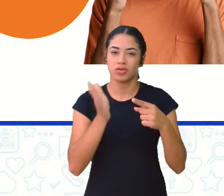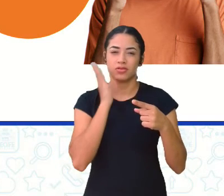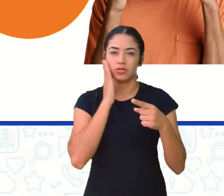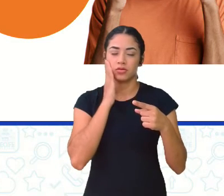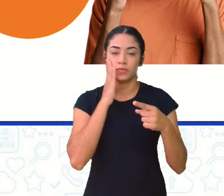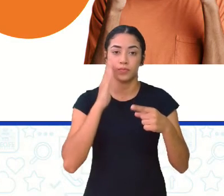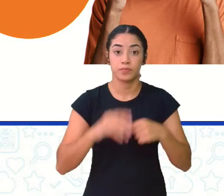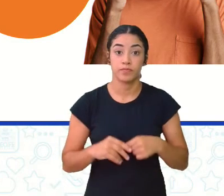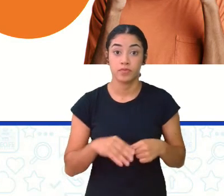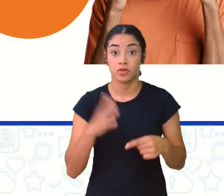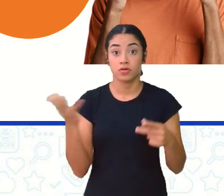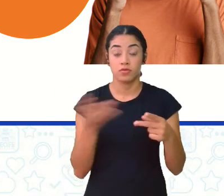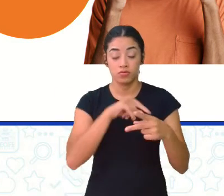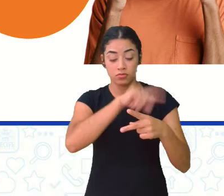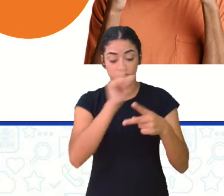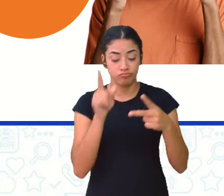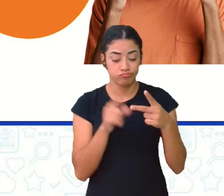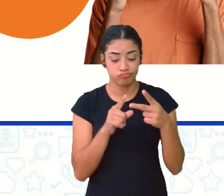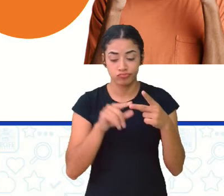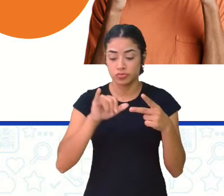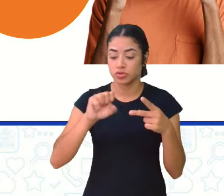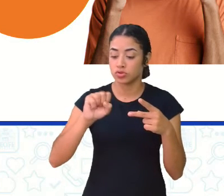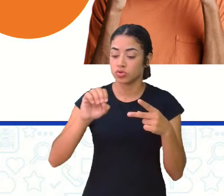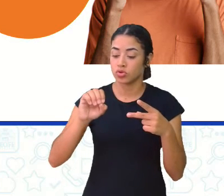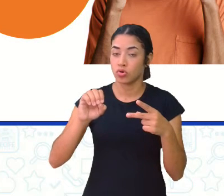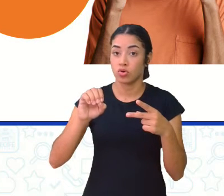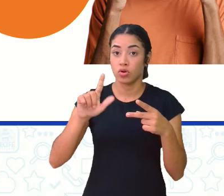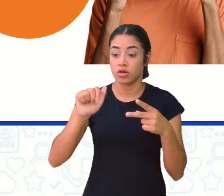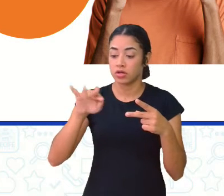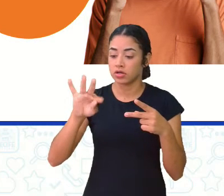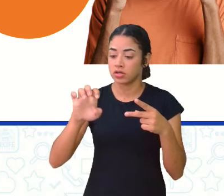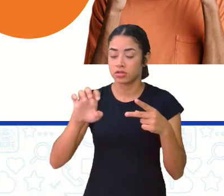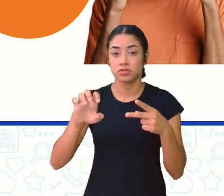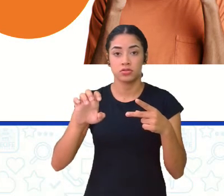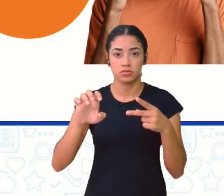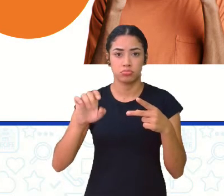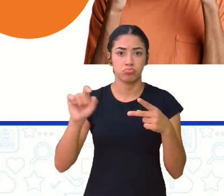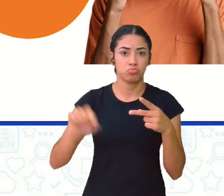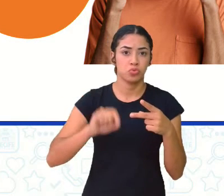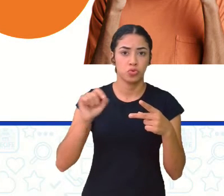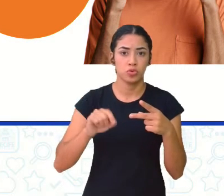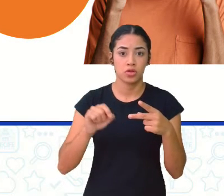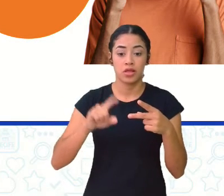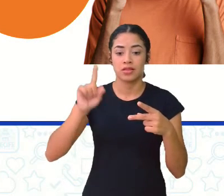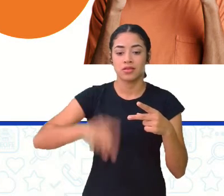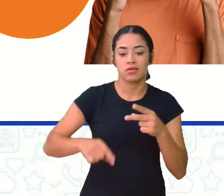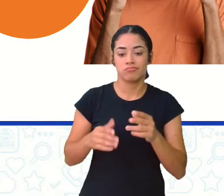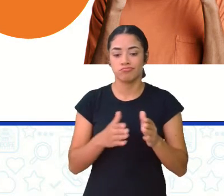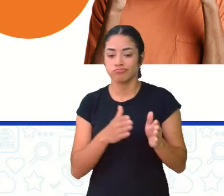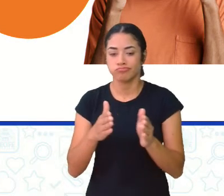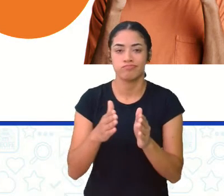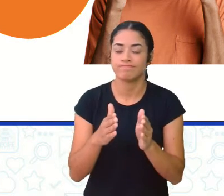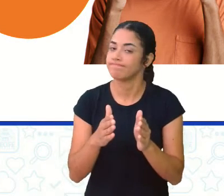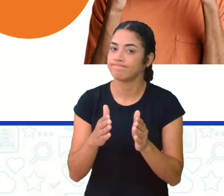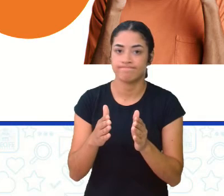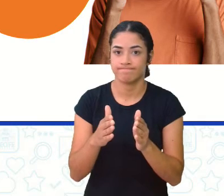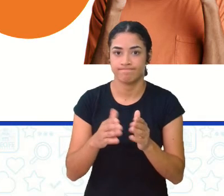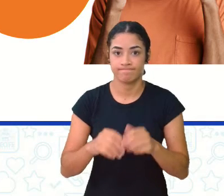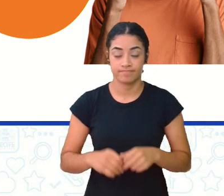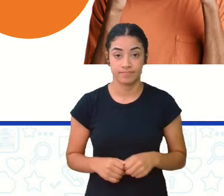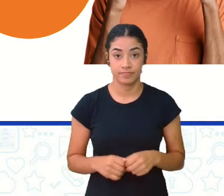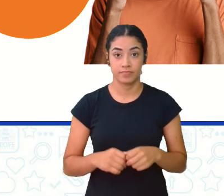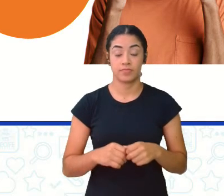né? Agora, isolante é aquele que isola, ou seja, ele não conduz. Então, ficou fácil aí a gente